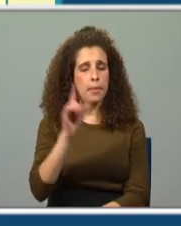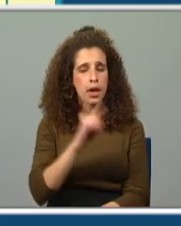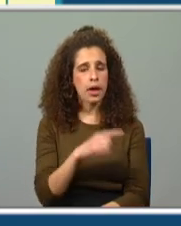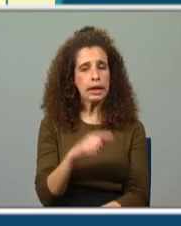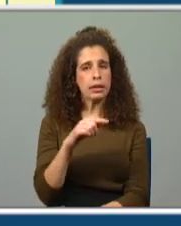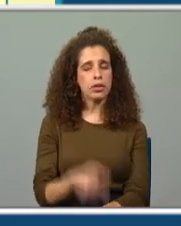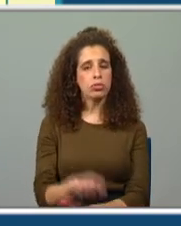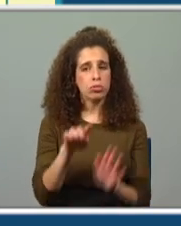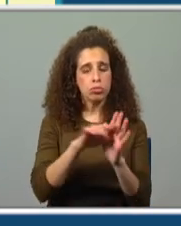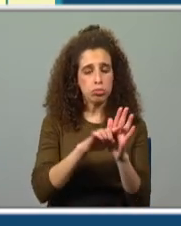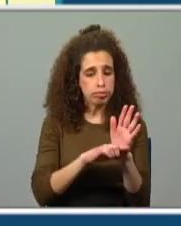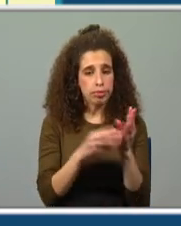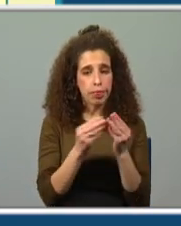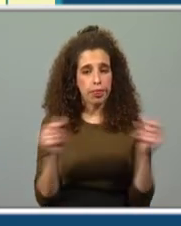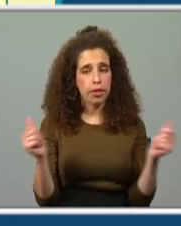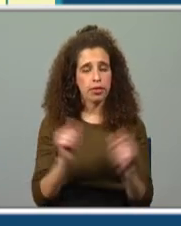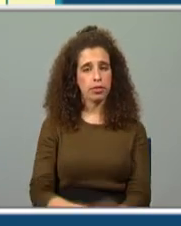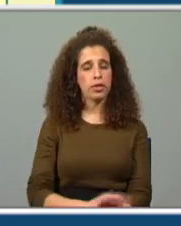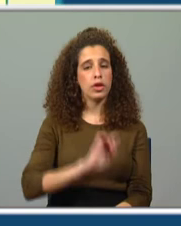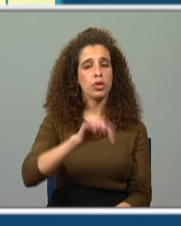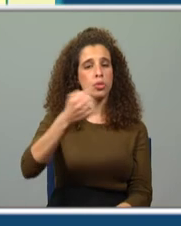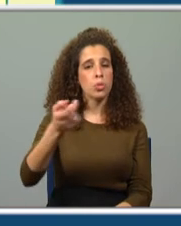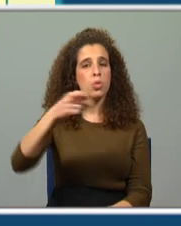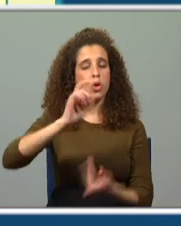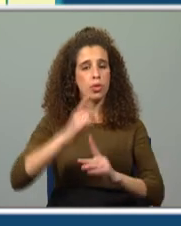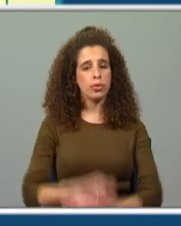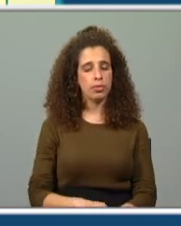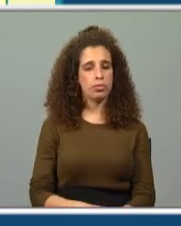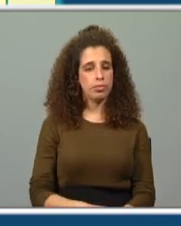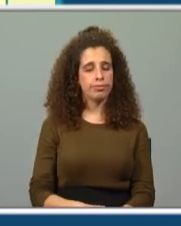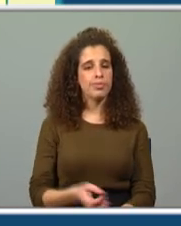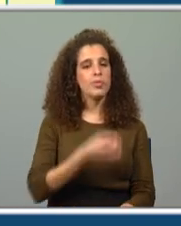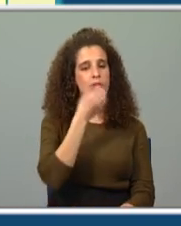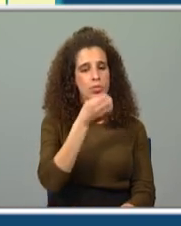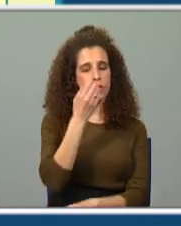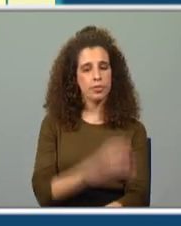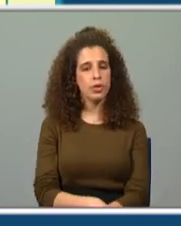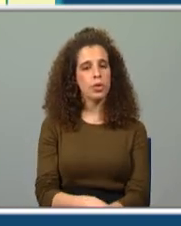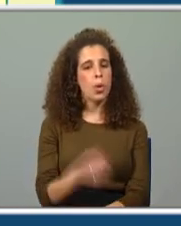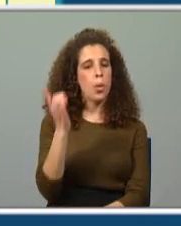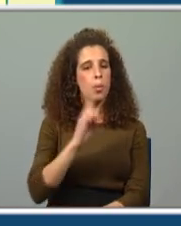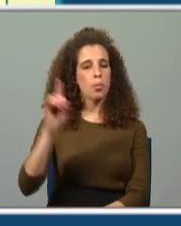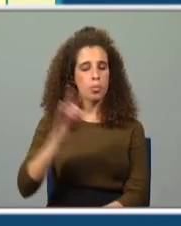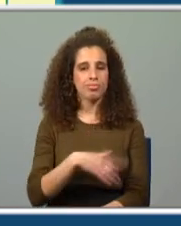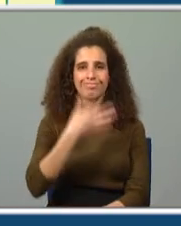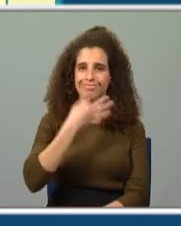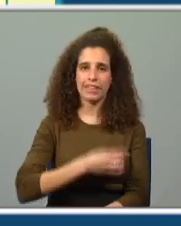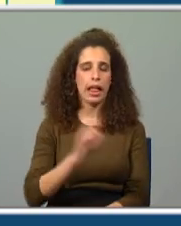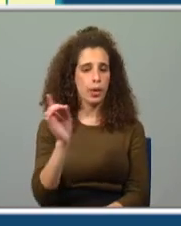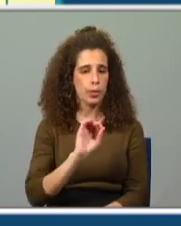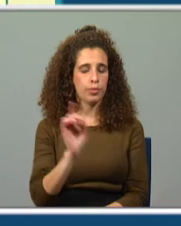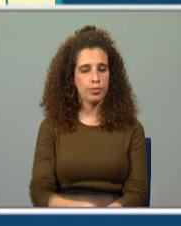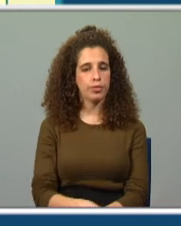estão a desaparecer das partituras. E depois, o que é que aconteceu? Muito bem, o maestro não acreditou